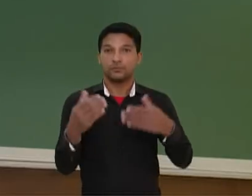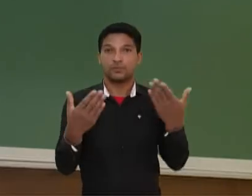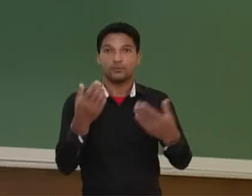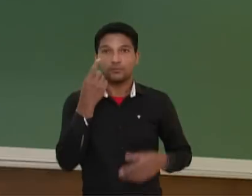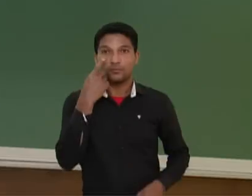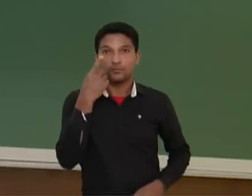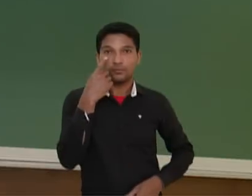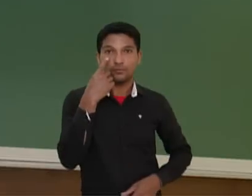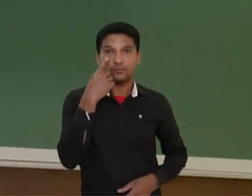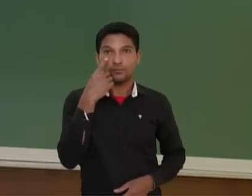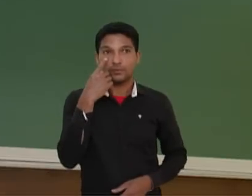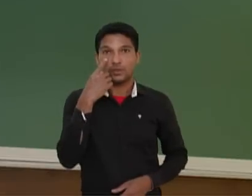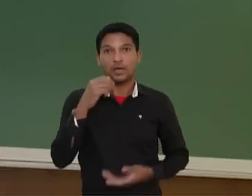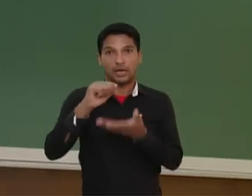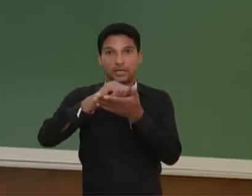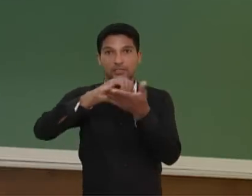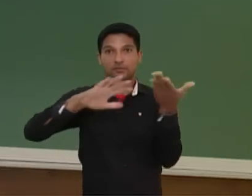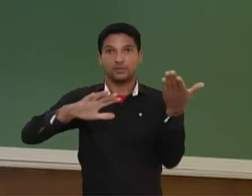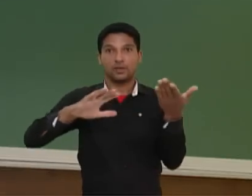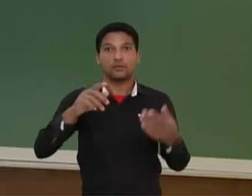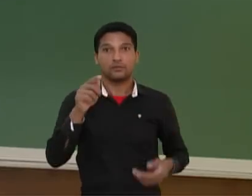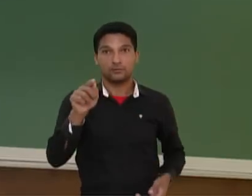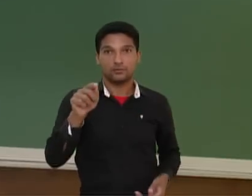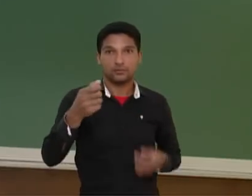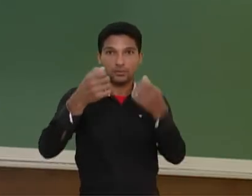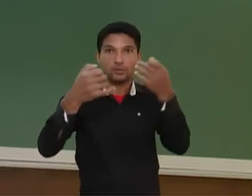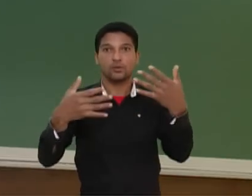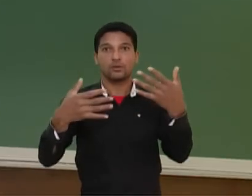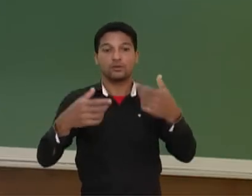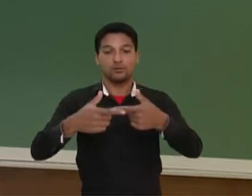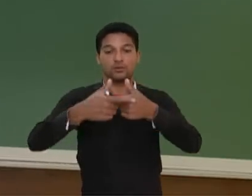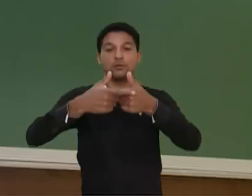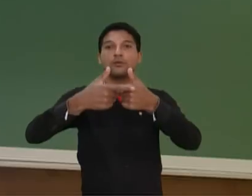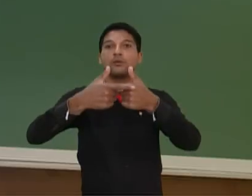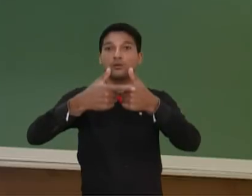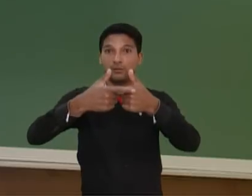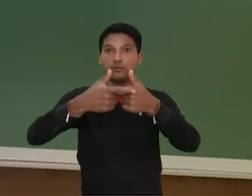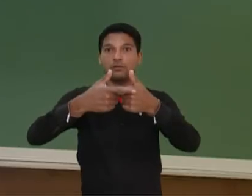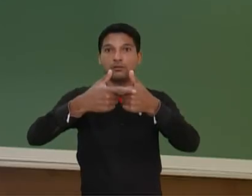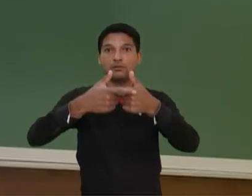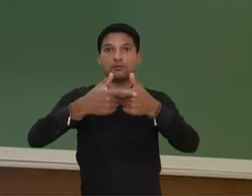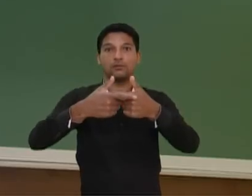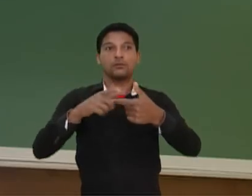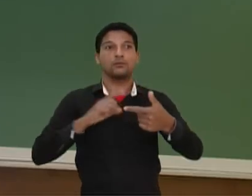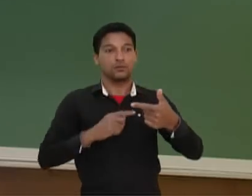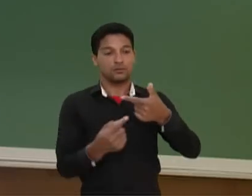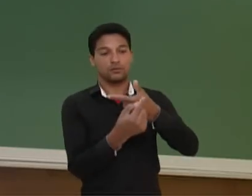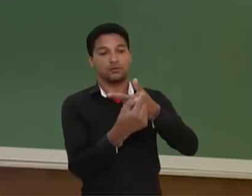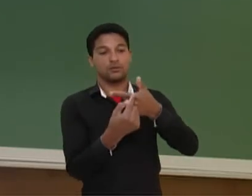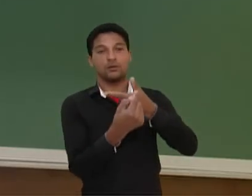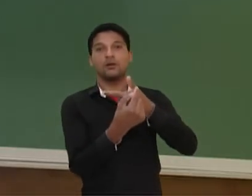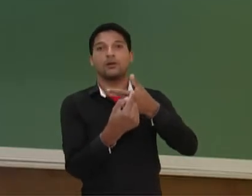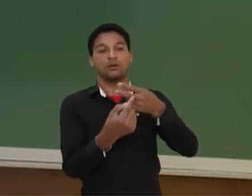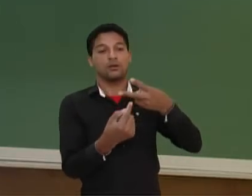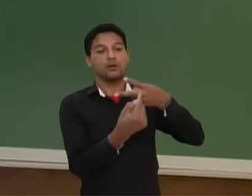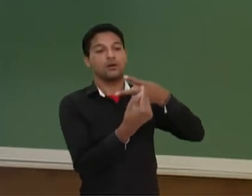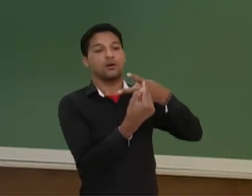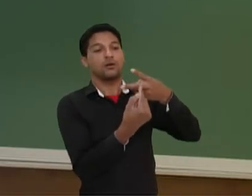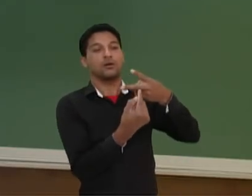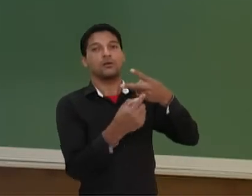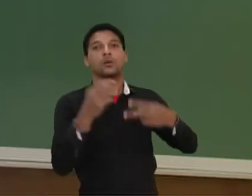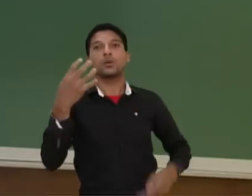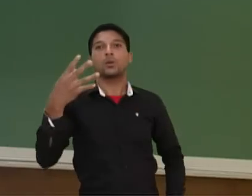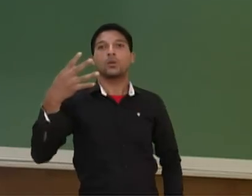Então, olha só. Esse exercício dizia o seguinte: em um trapézio isósceles, um dos ângulos internos mede 40 graus. Poderia ser